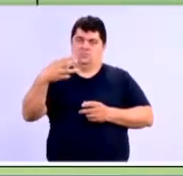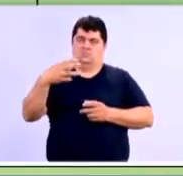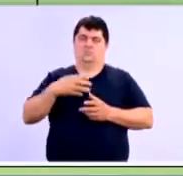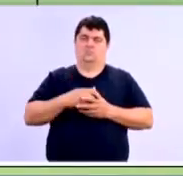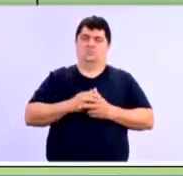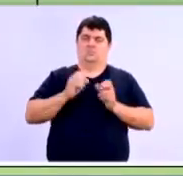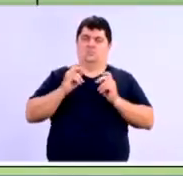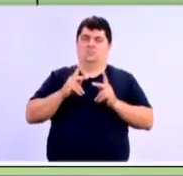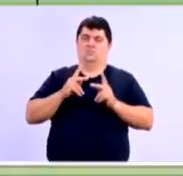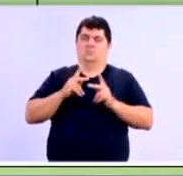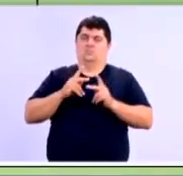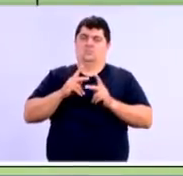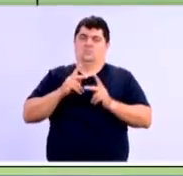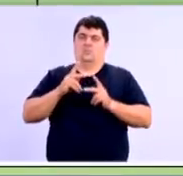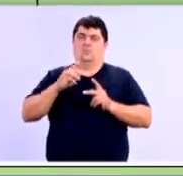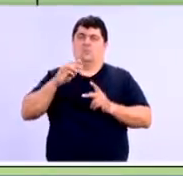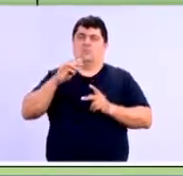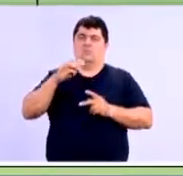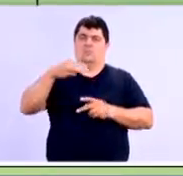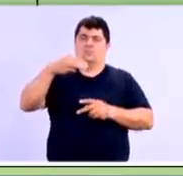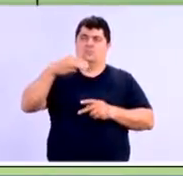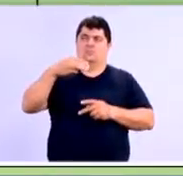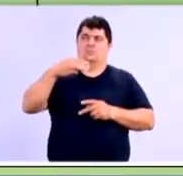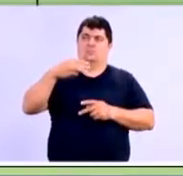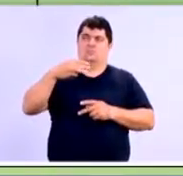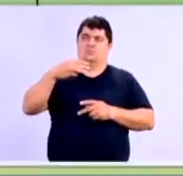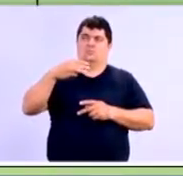0,5013, ok? Isso. Então, a minha margem bruta é